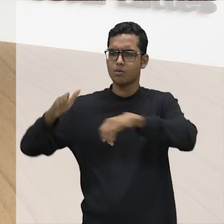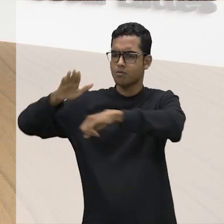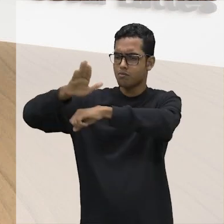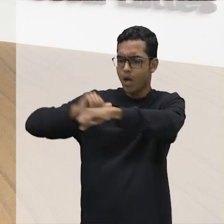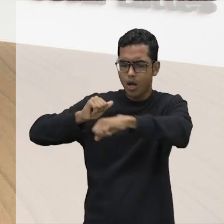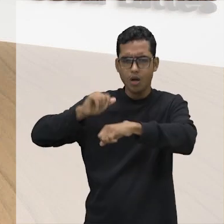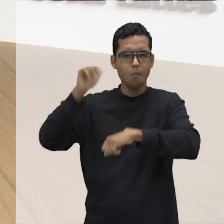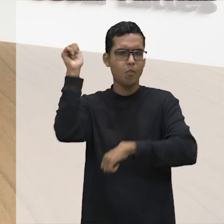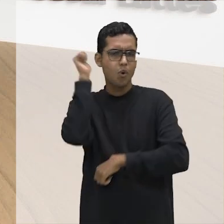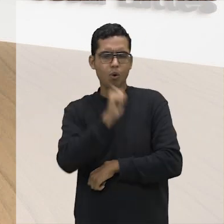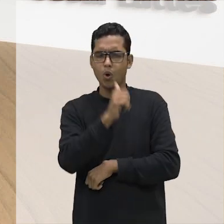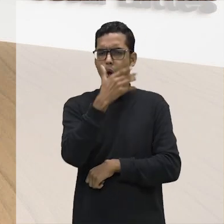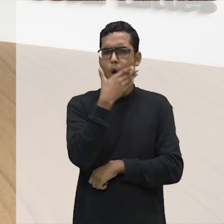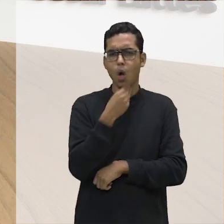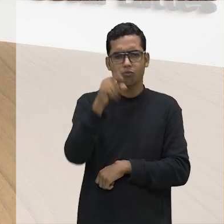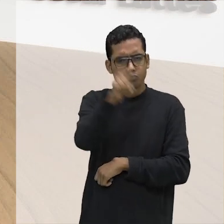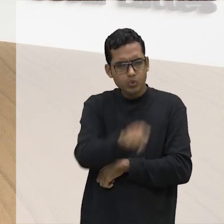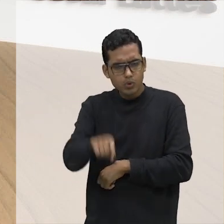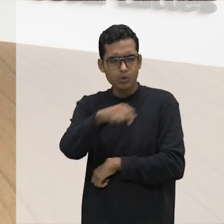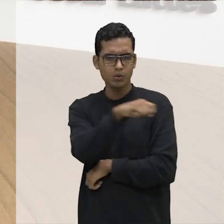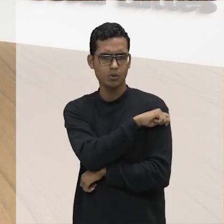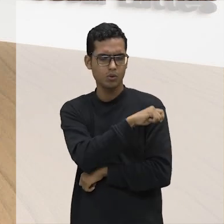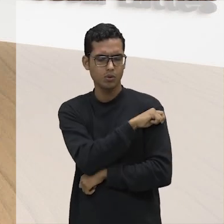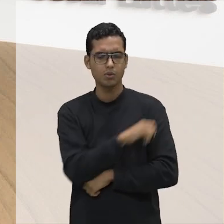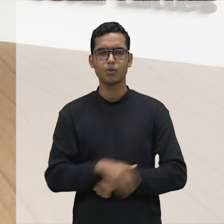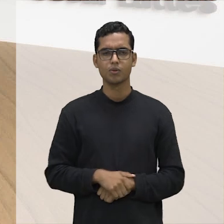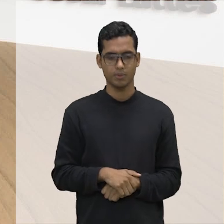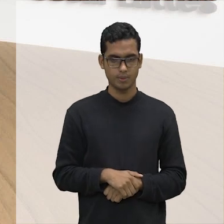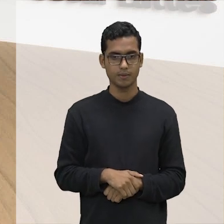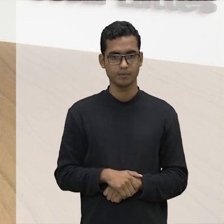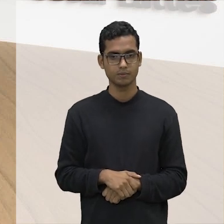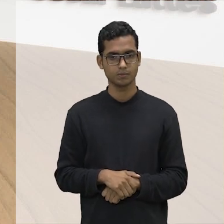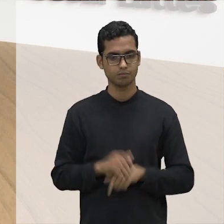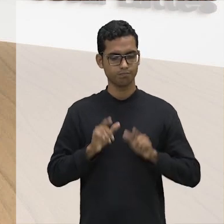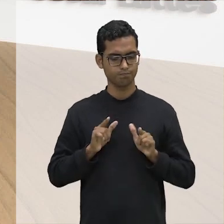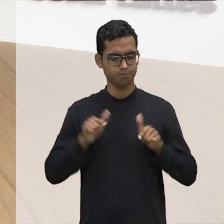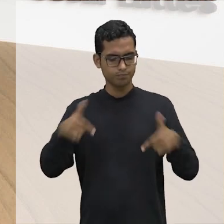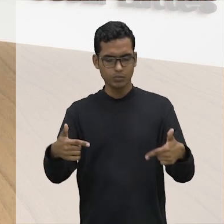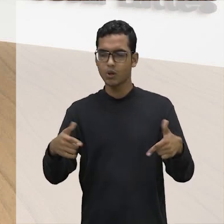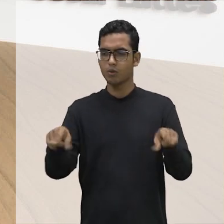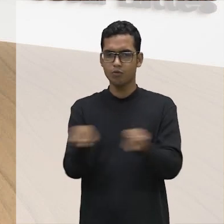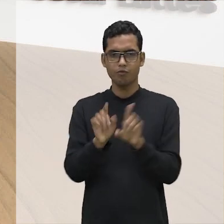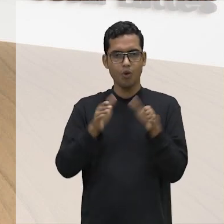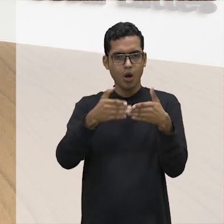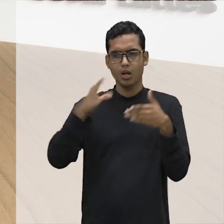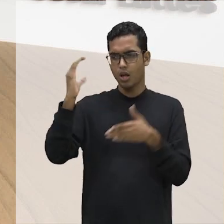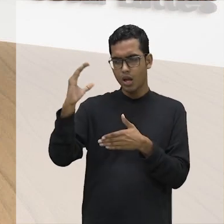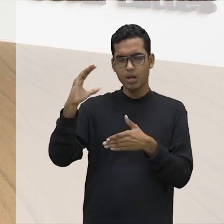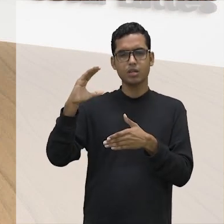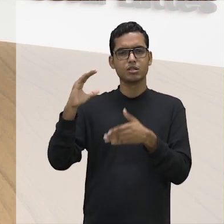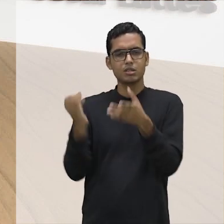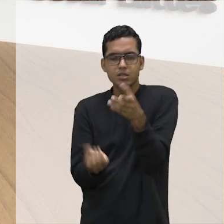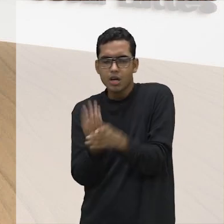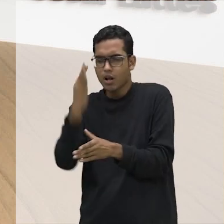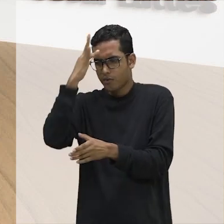todos os homens, todas as mulheres, todos os meninos e todas as meninas, para fazer ciência, para fazer física,